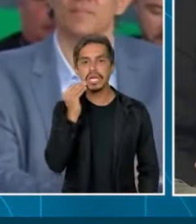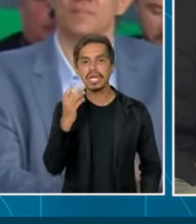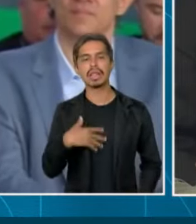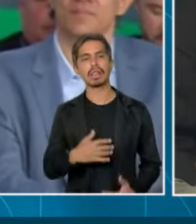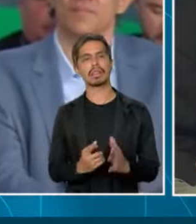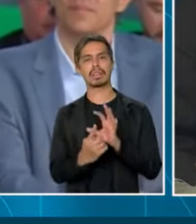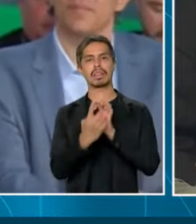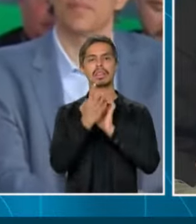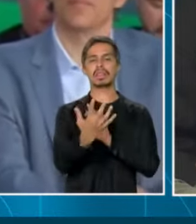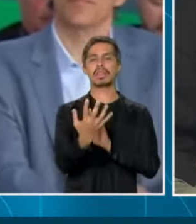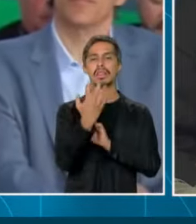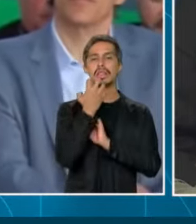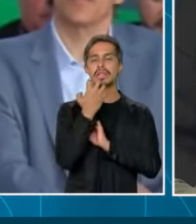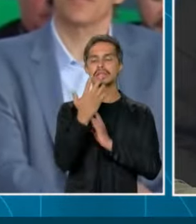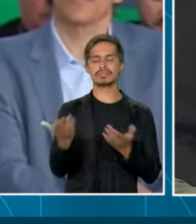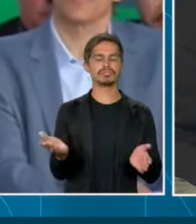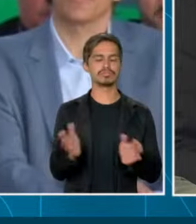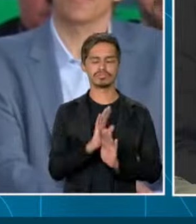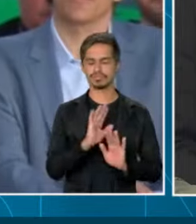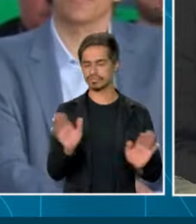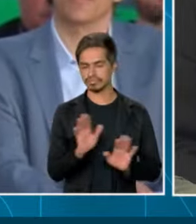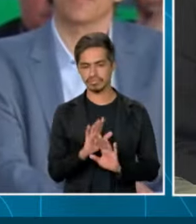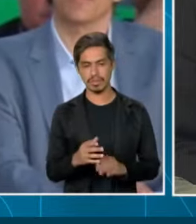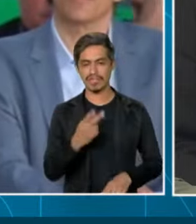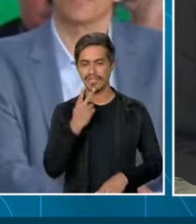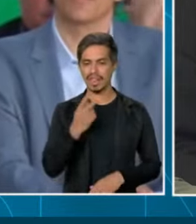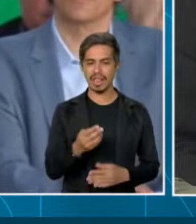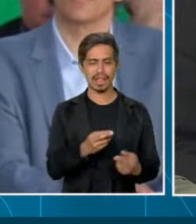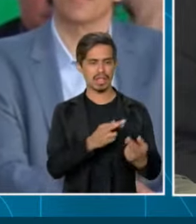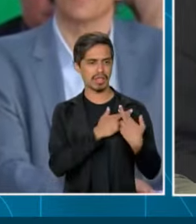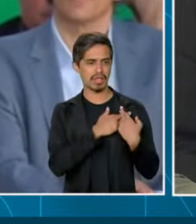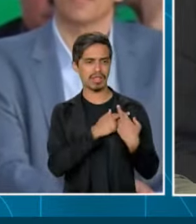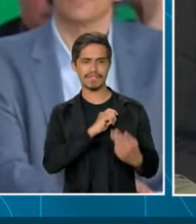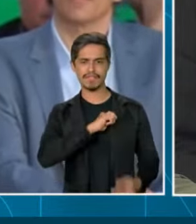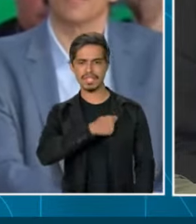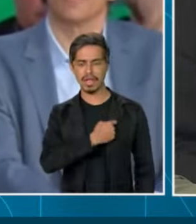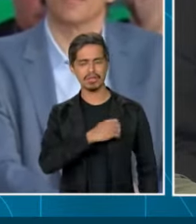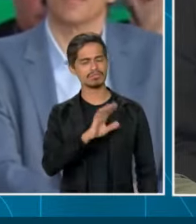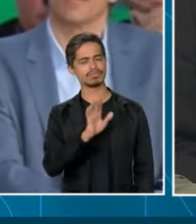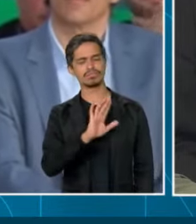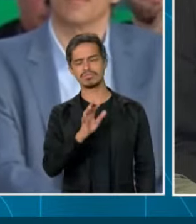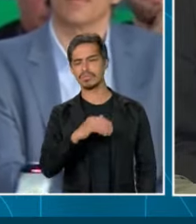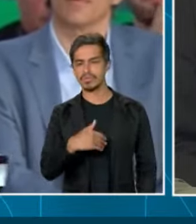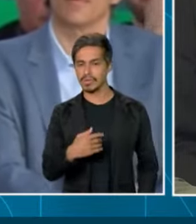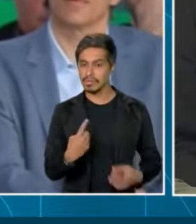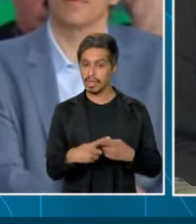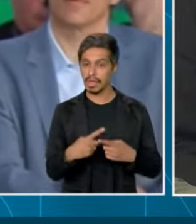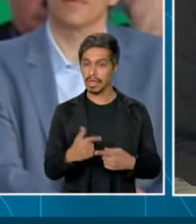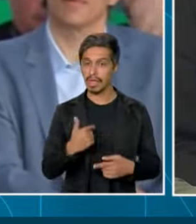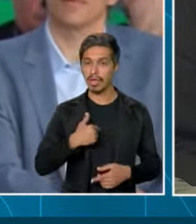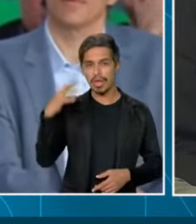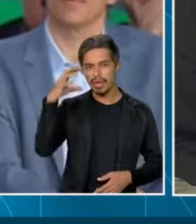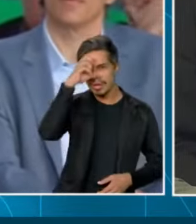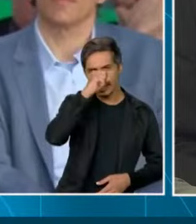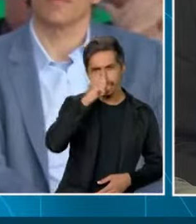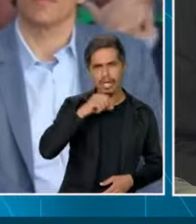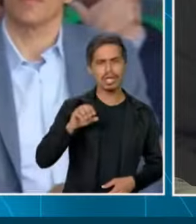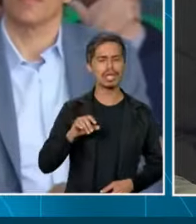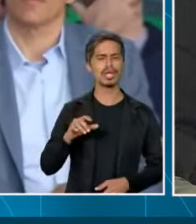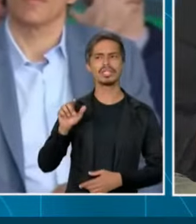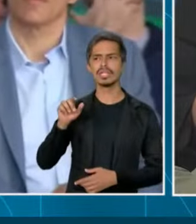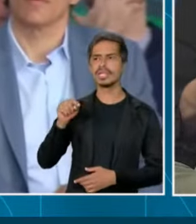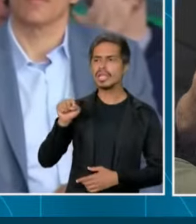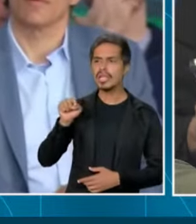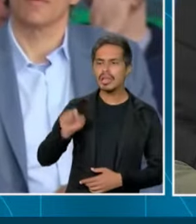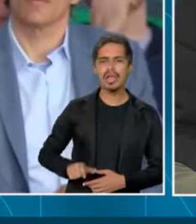rezando a mesma cartilha do Campos Neto, então é difícil saber, mas nada impede, né, repetindo, como muitas vezes essas questões vêm ali da cabeça